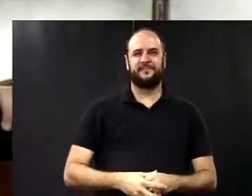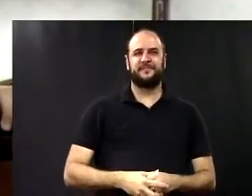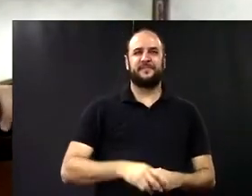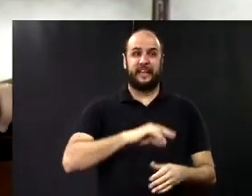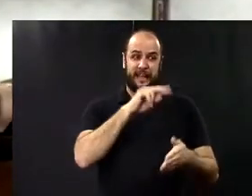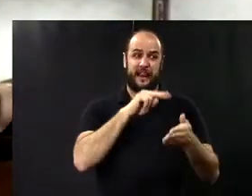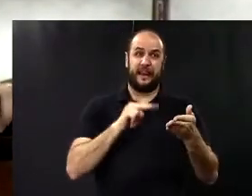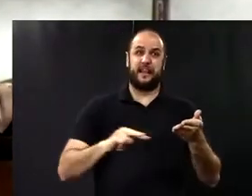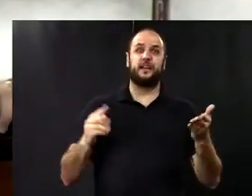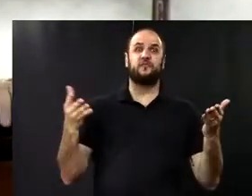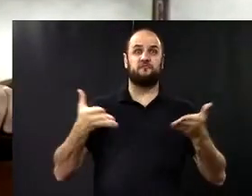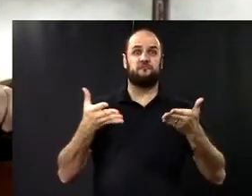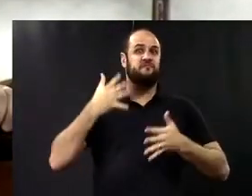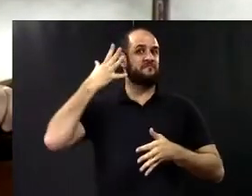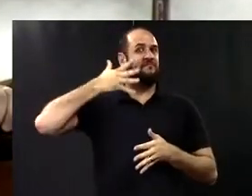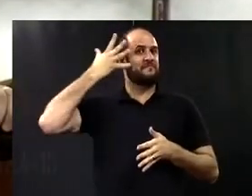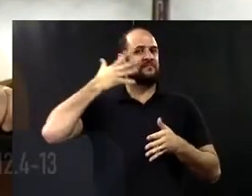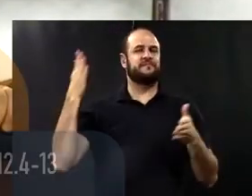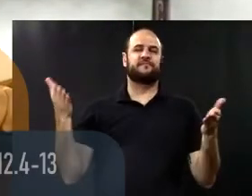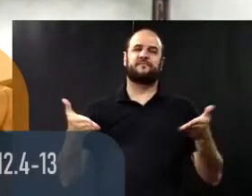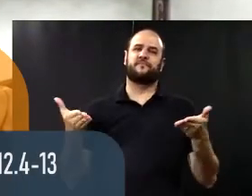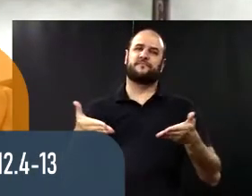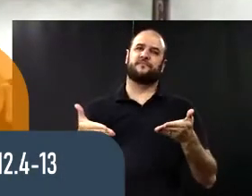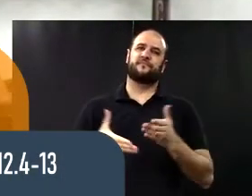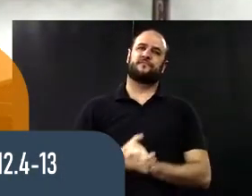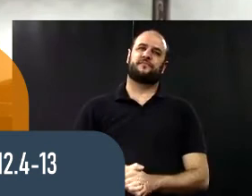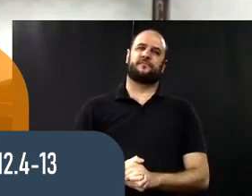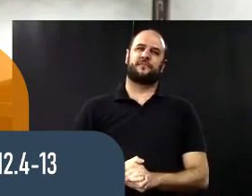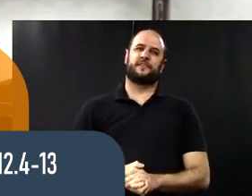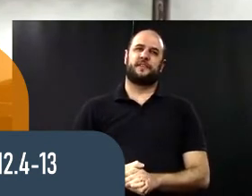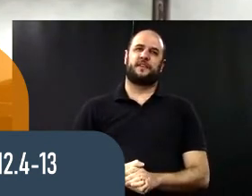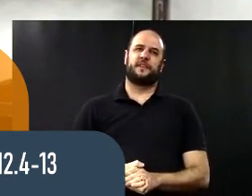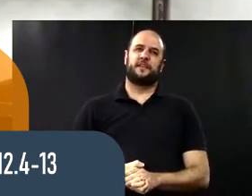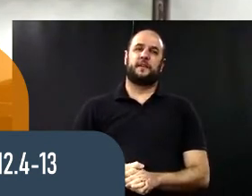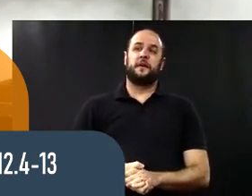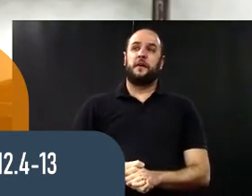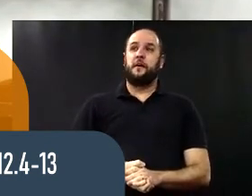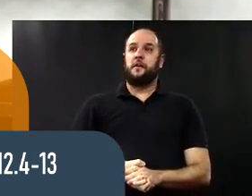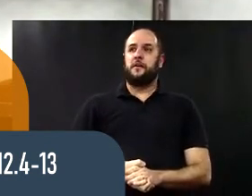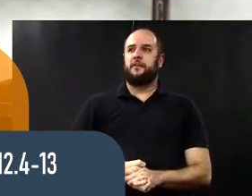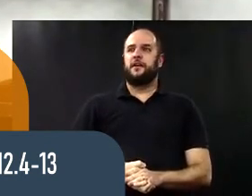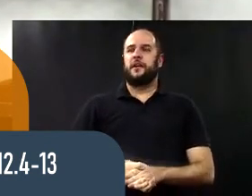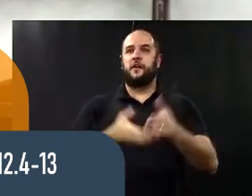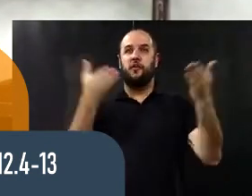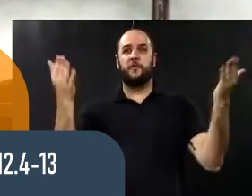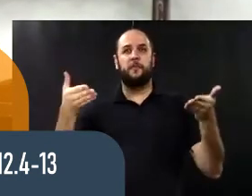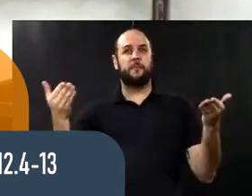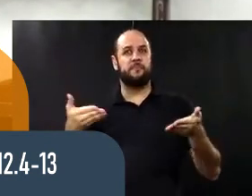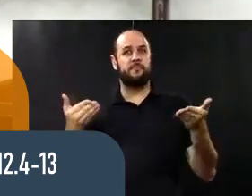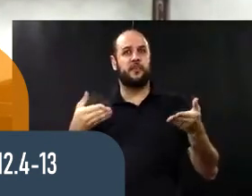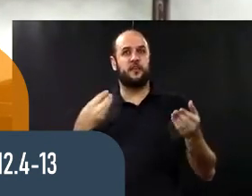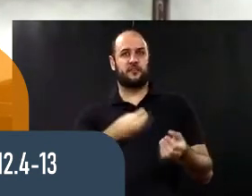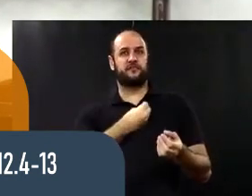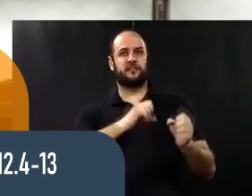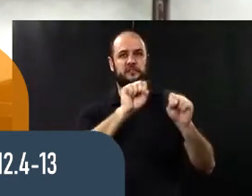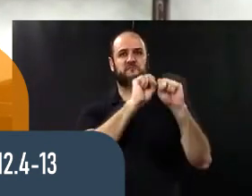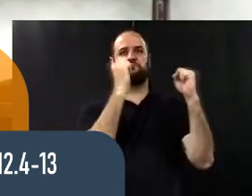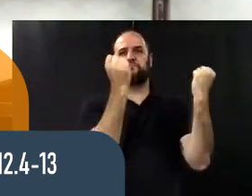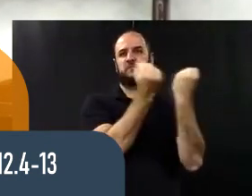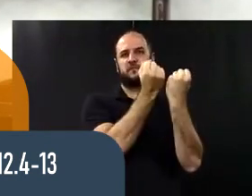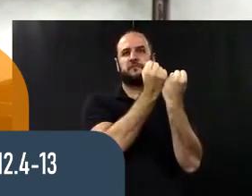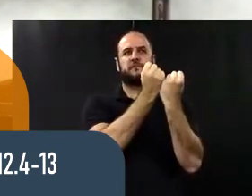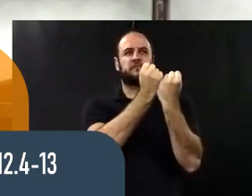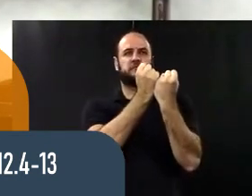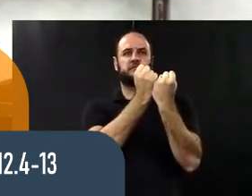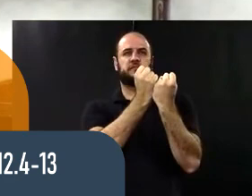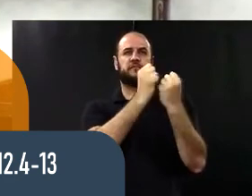leitura e na exposição desses versículos. Meus queridos, nós estamos vivendo numa sociedade moderna, e